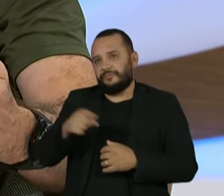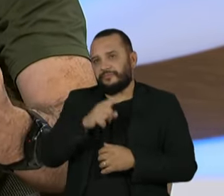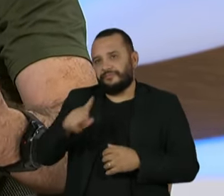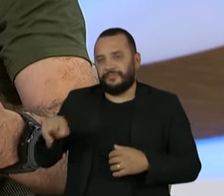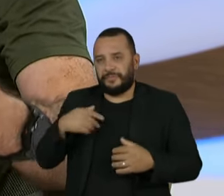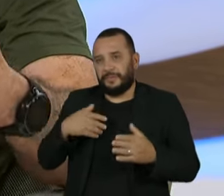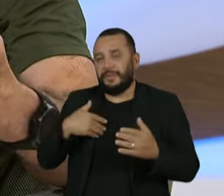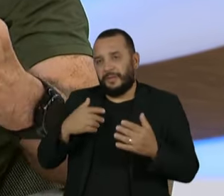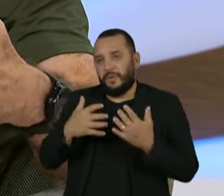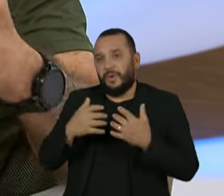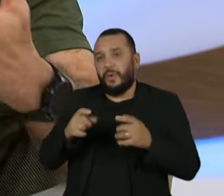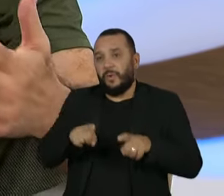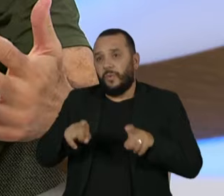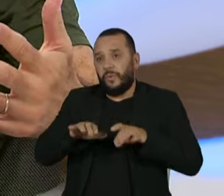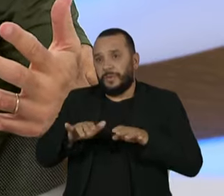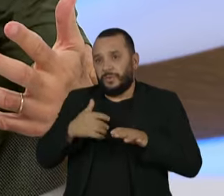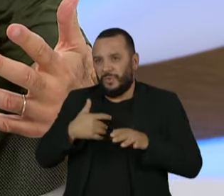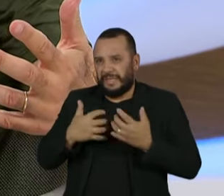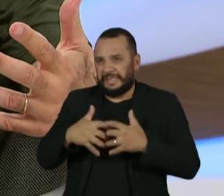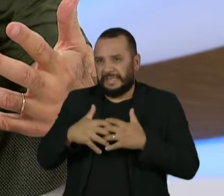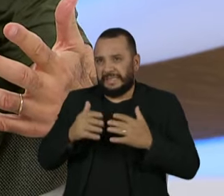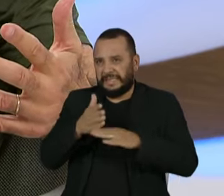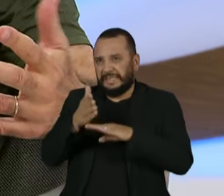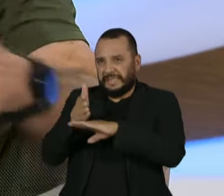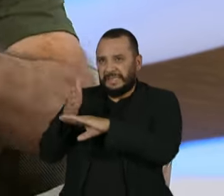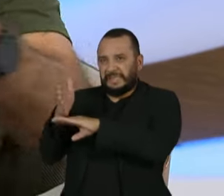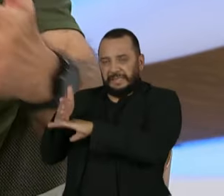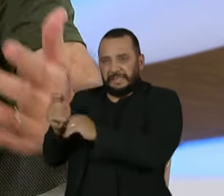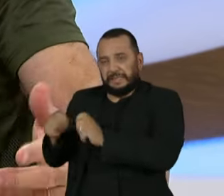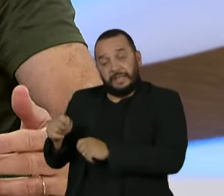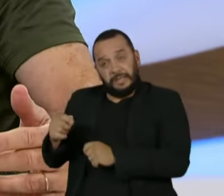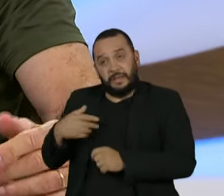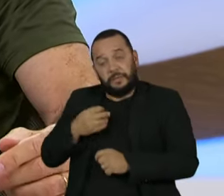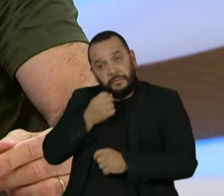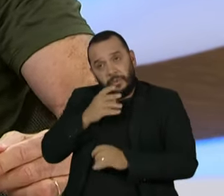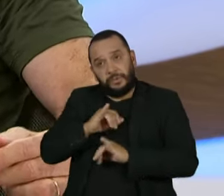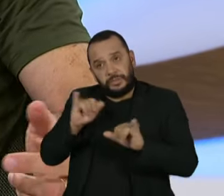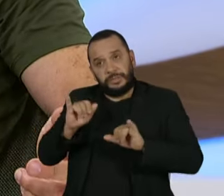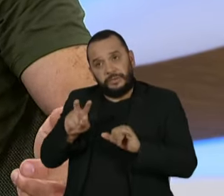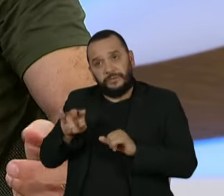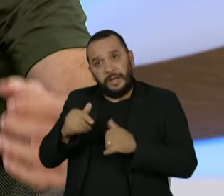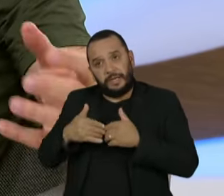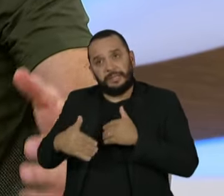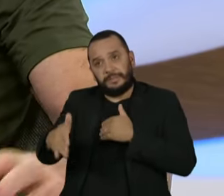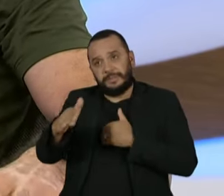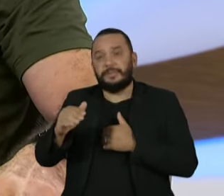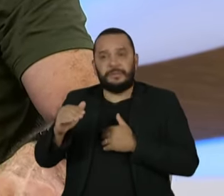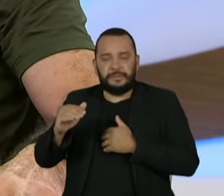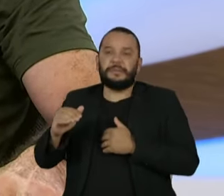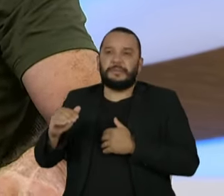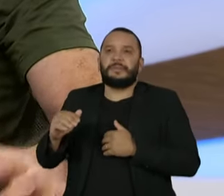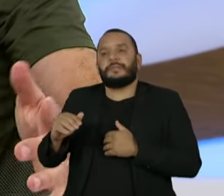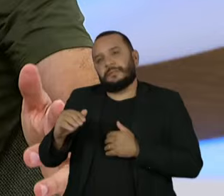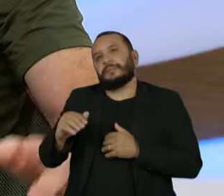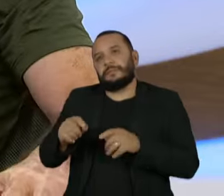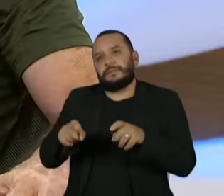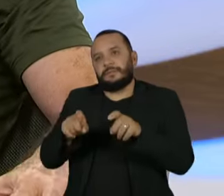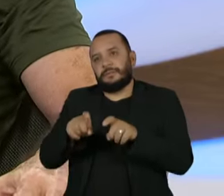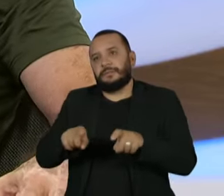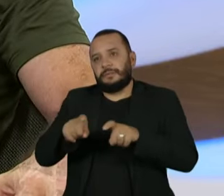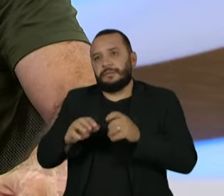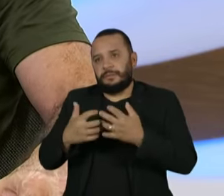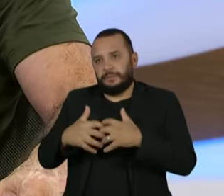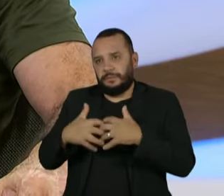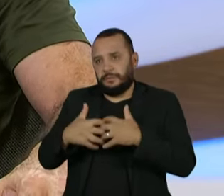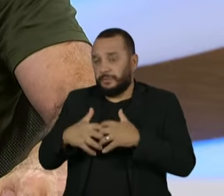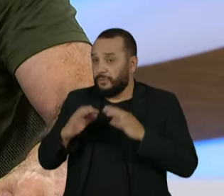é que todo mundo sabe que alguma hora a gente vai ter computação quântica a gente já tem de forma experimental em vários em várias situações e tá todo mundo